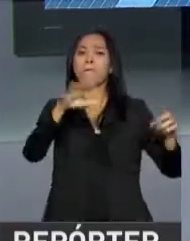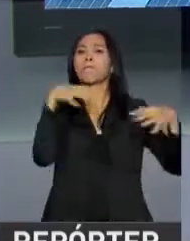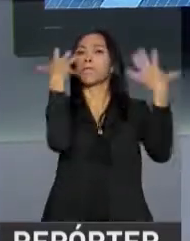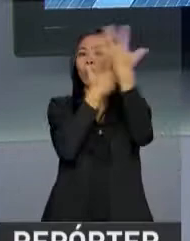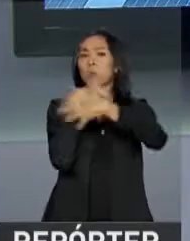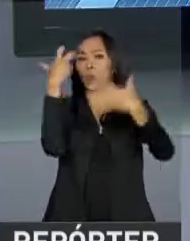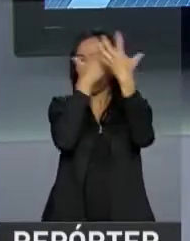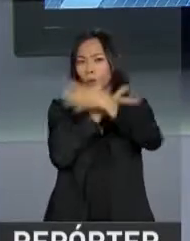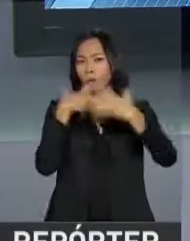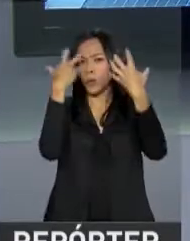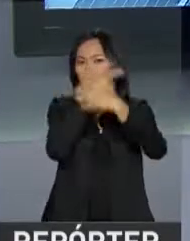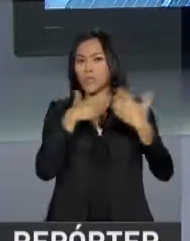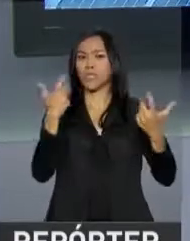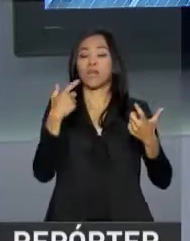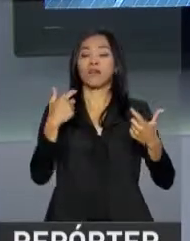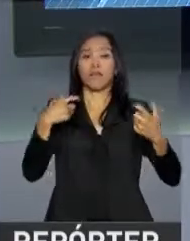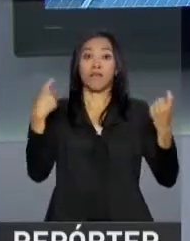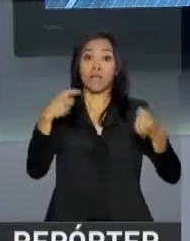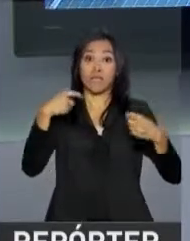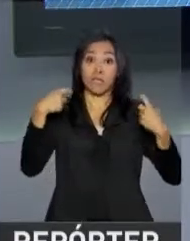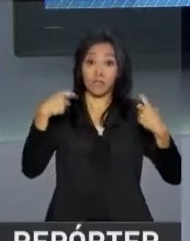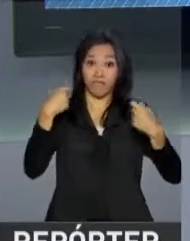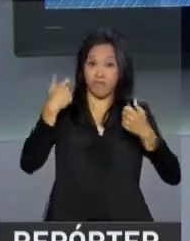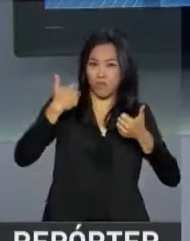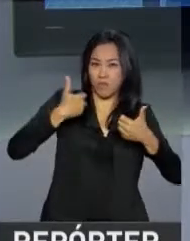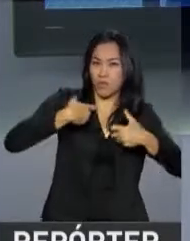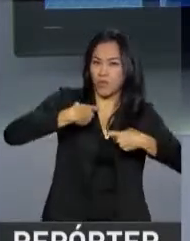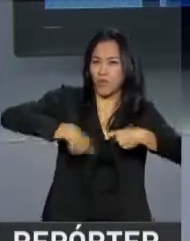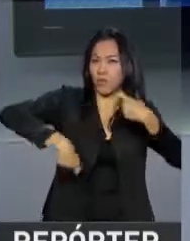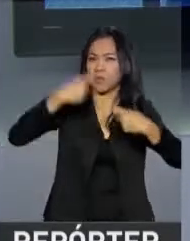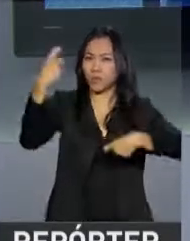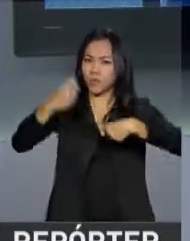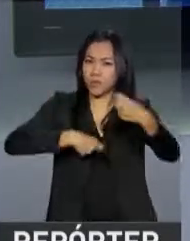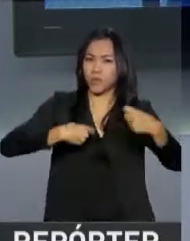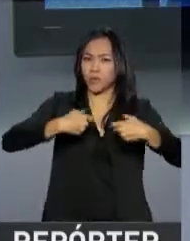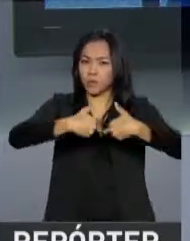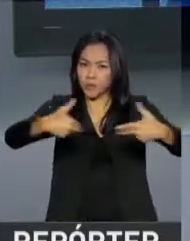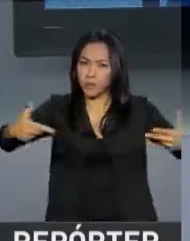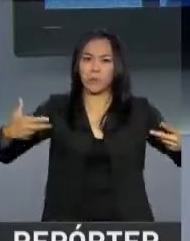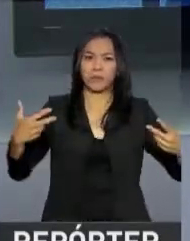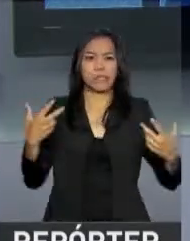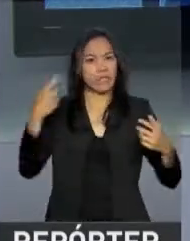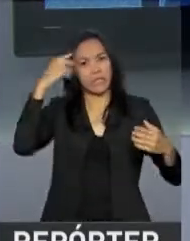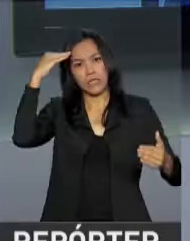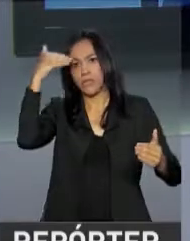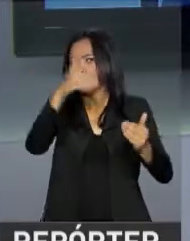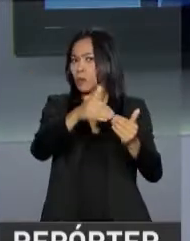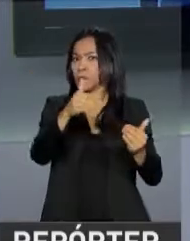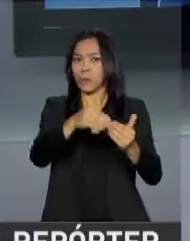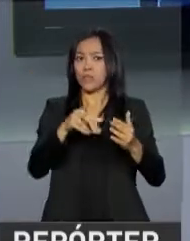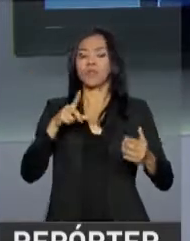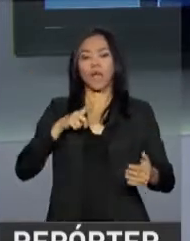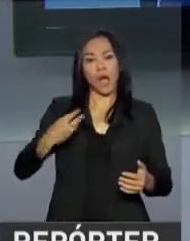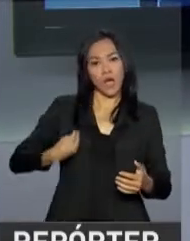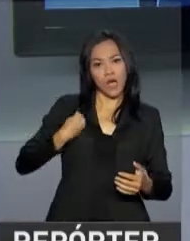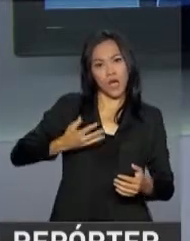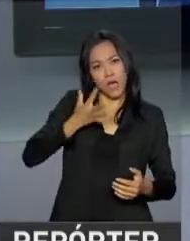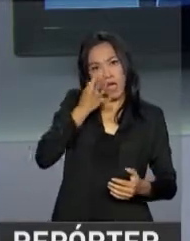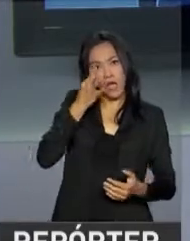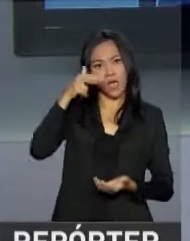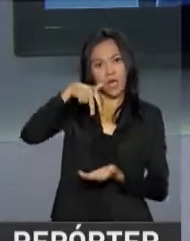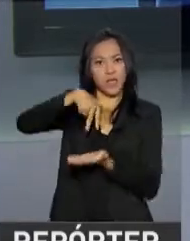aos crimes de estupro o repórter paulo la sálvia está ao vivo no palácio do planalto com a assessoria jurídica da secretaria